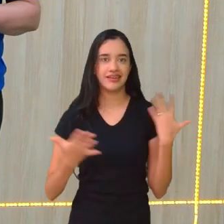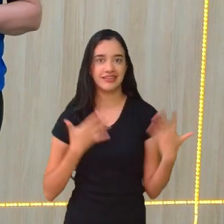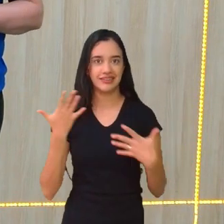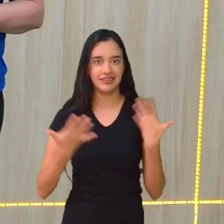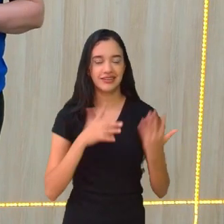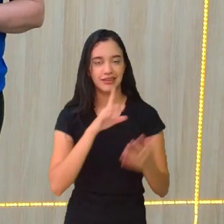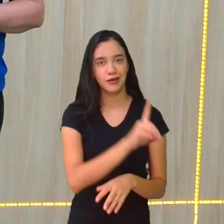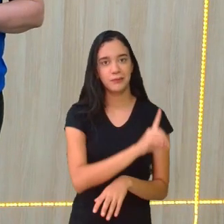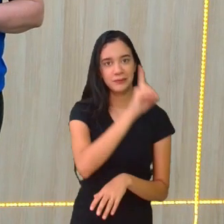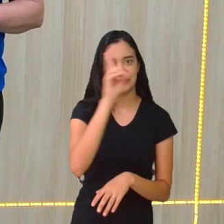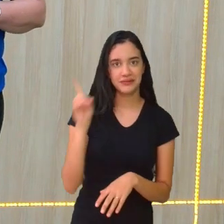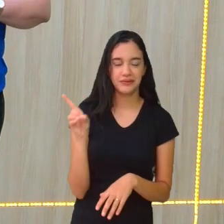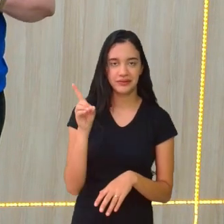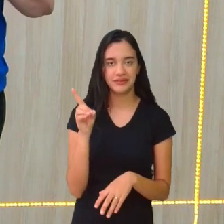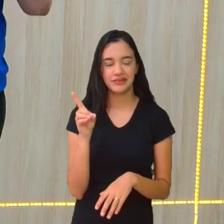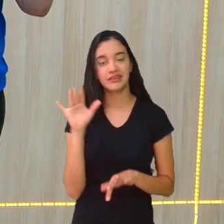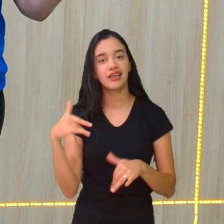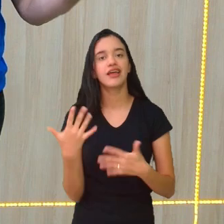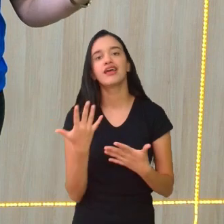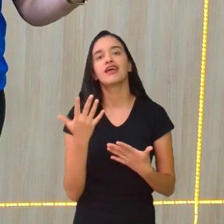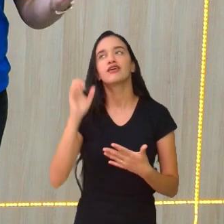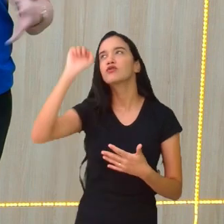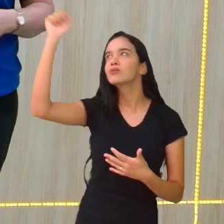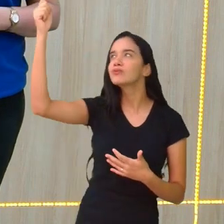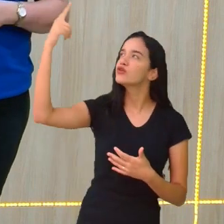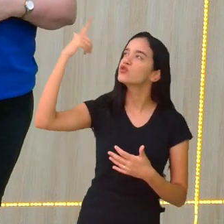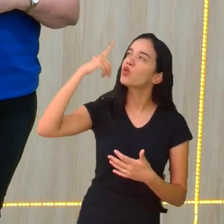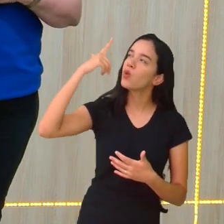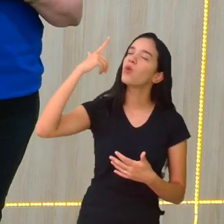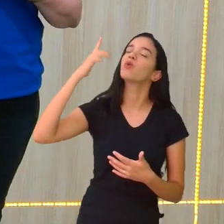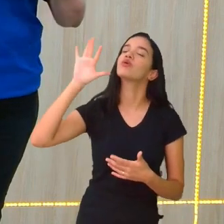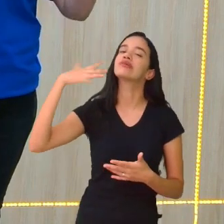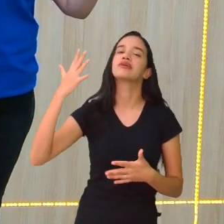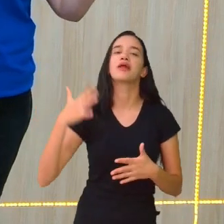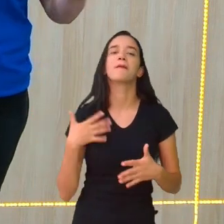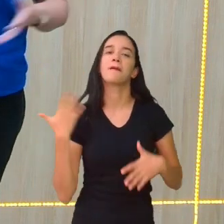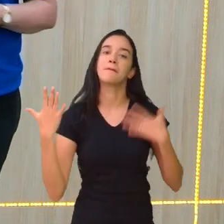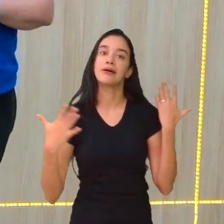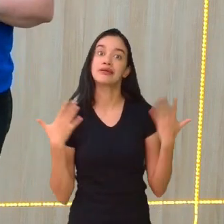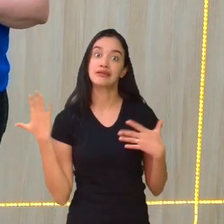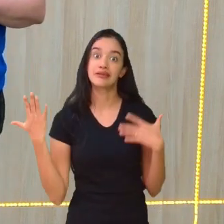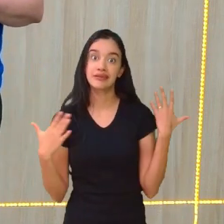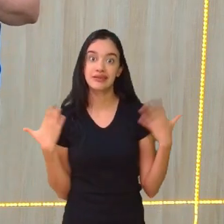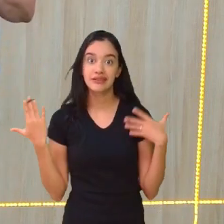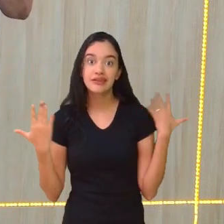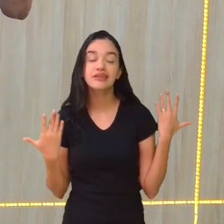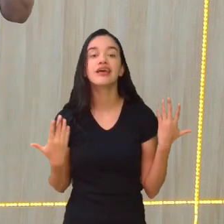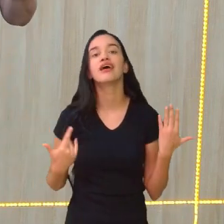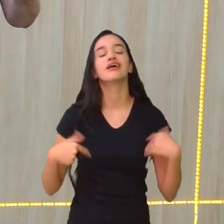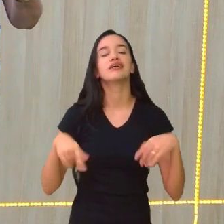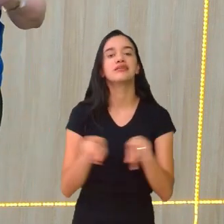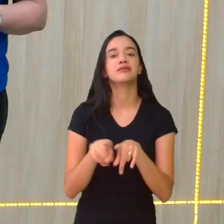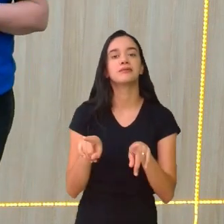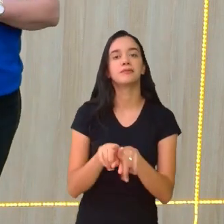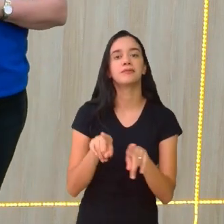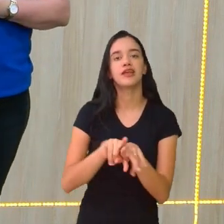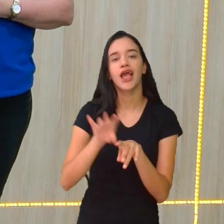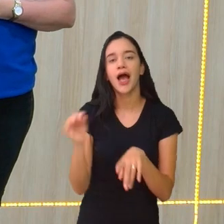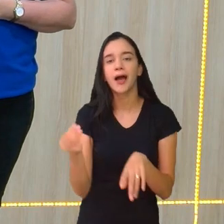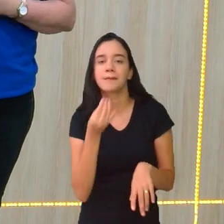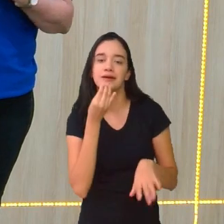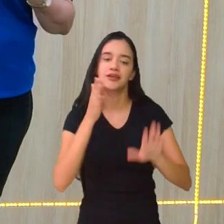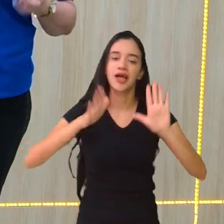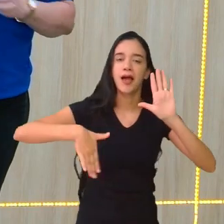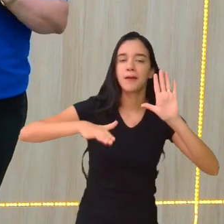dia que está ensolarado, não é? Dá para um passeio, dá para curtir uma praia, não é